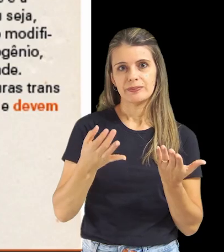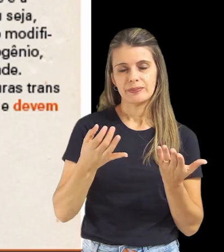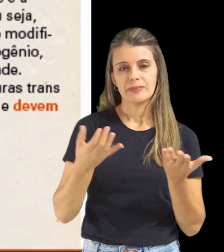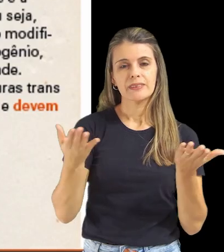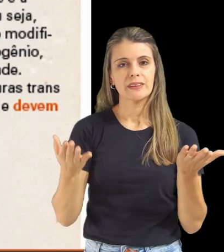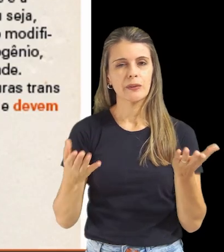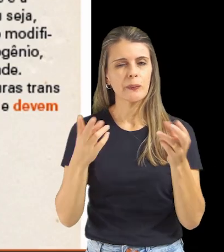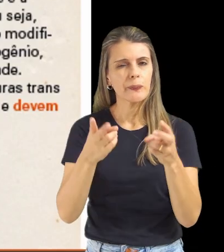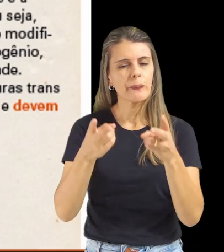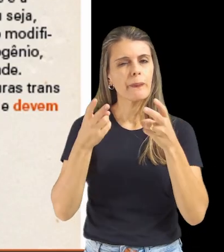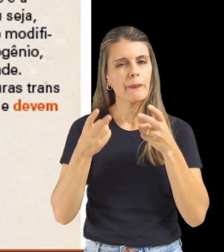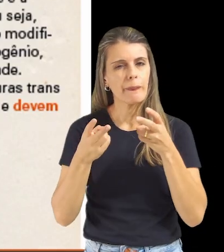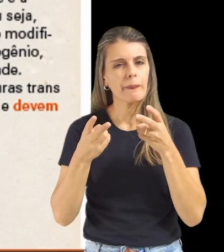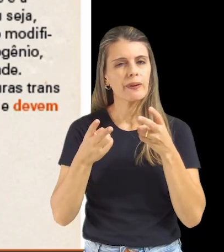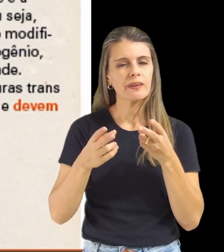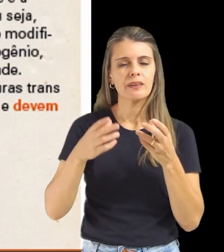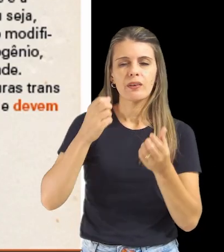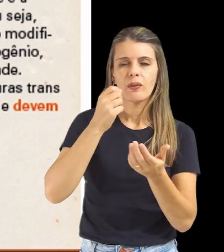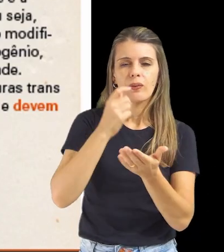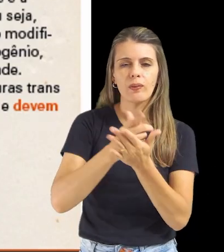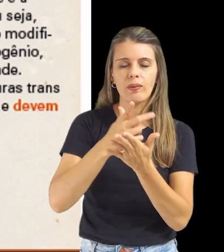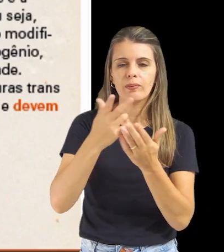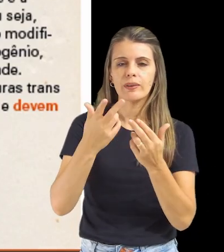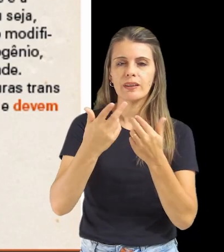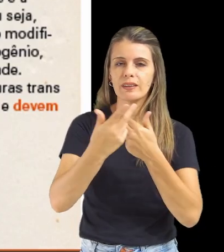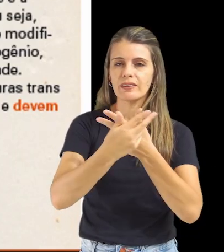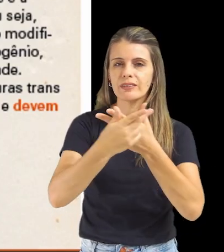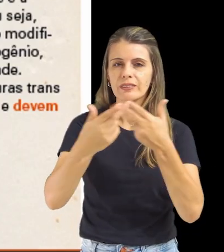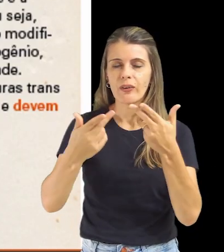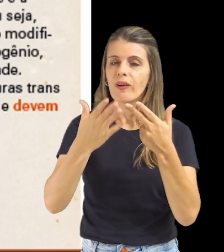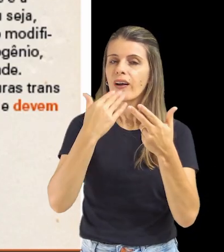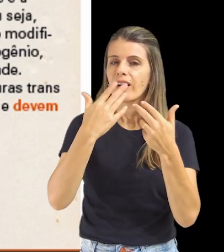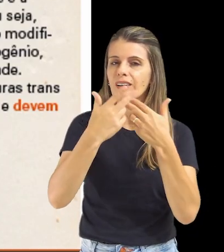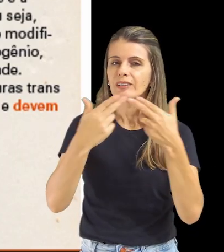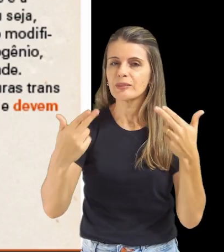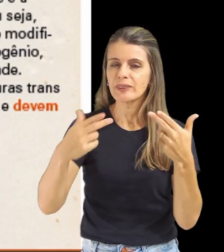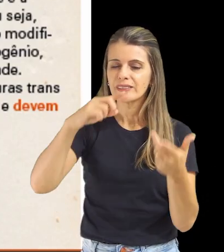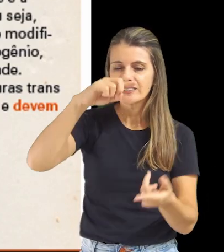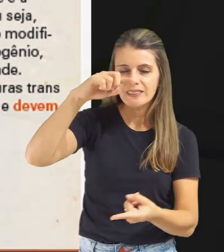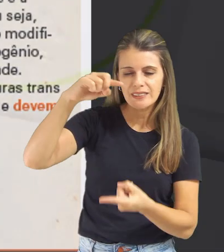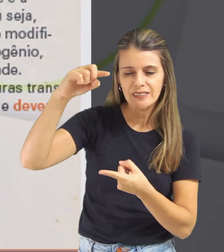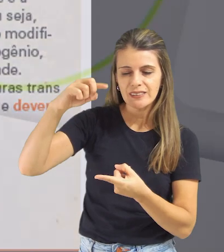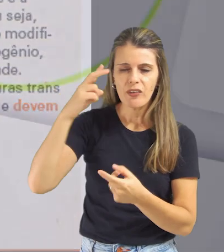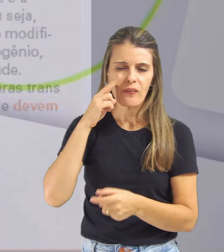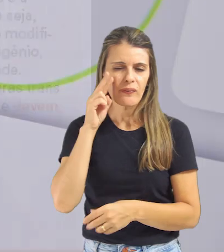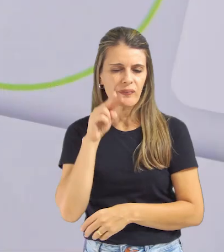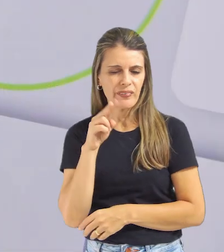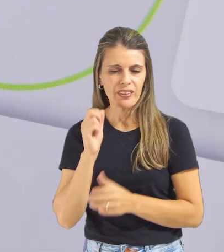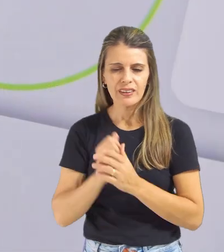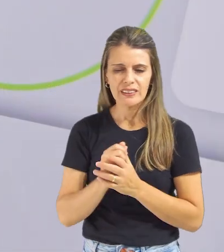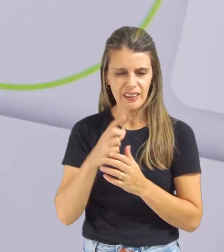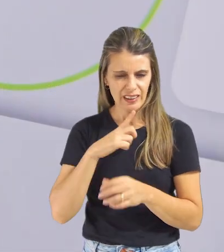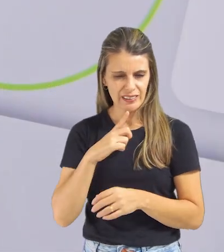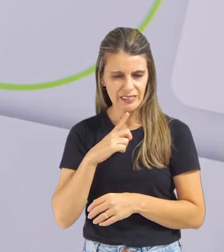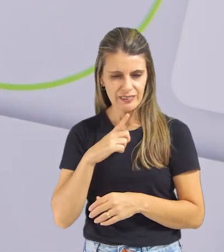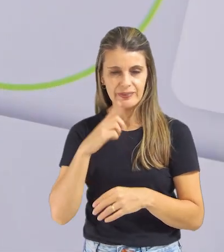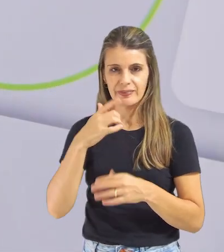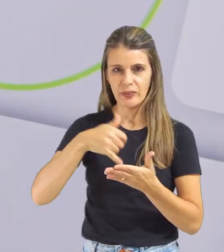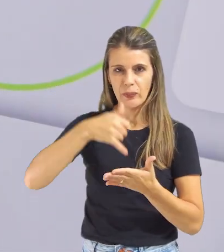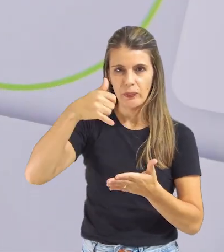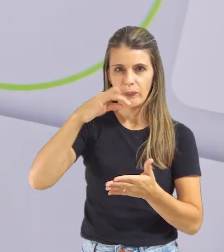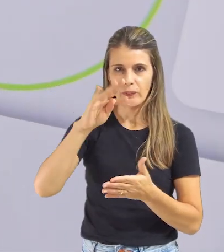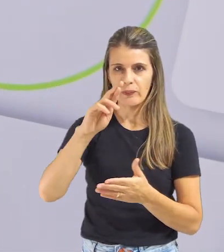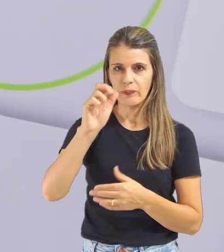observar nos rótulos dos alimentos e evitar, porque, como eu falei antes, né, a